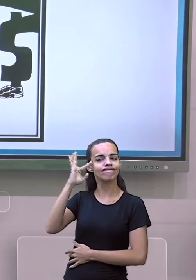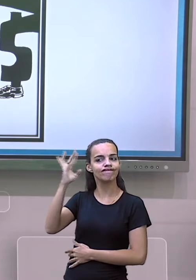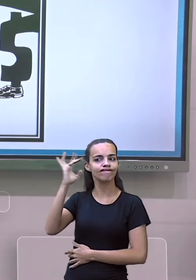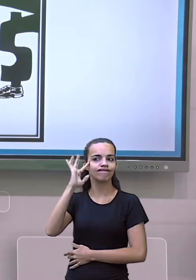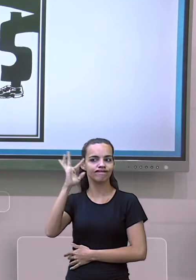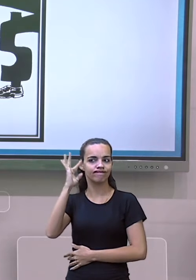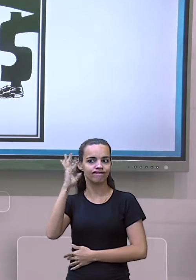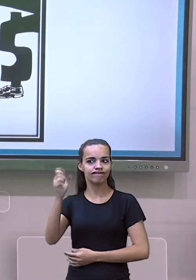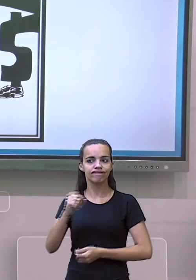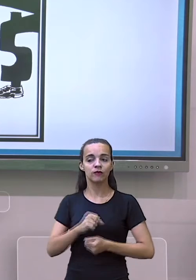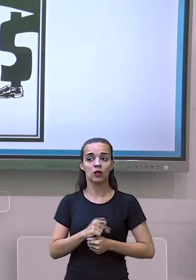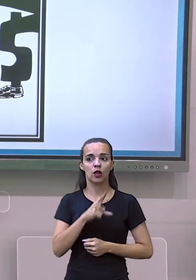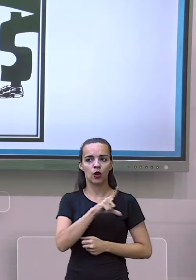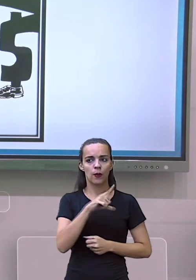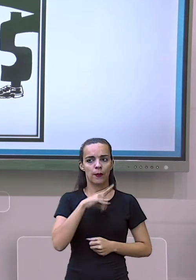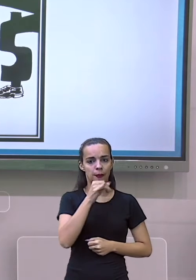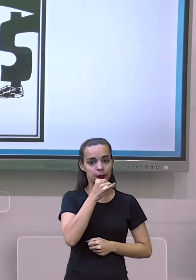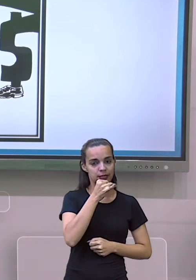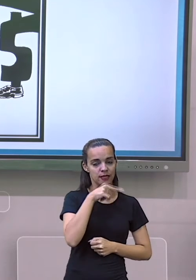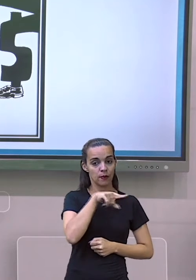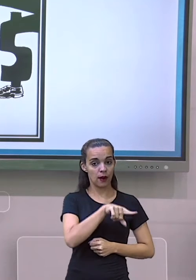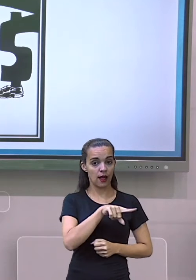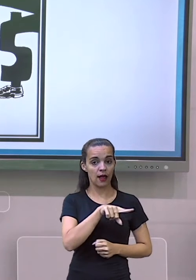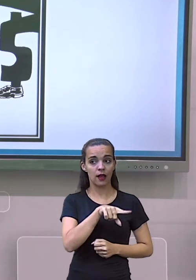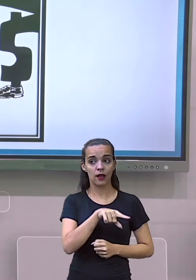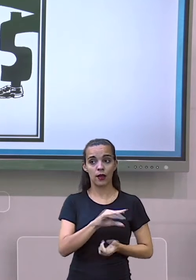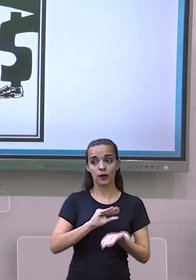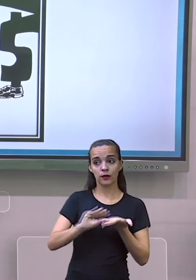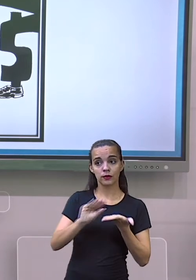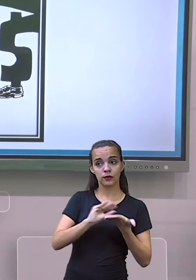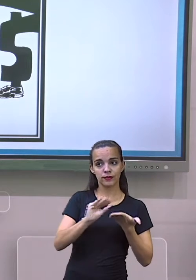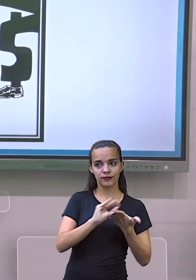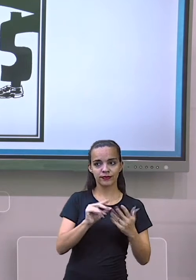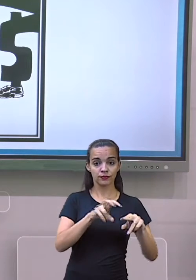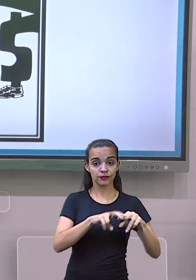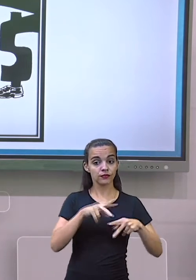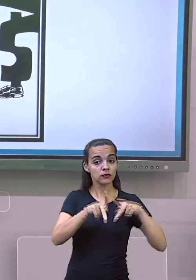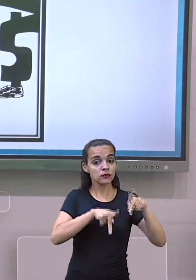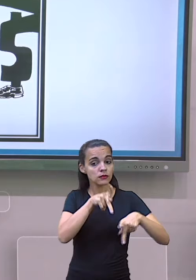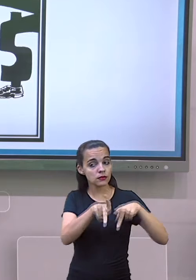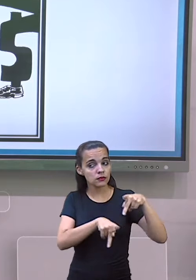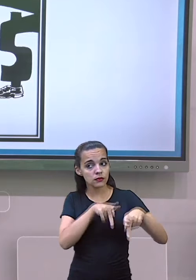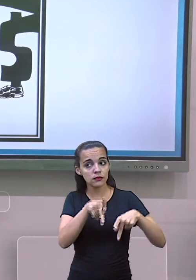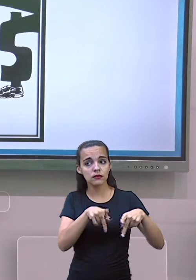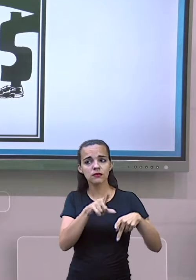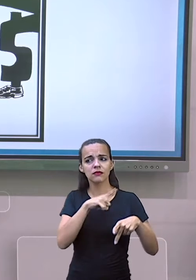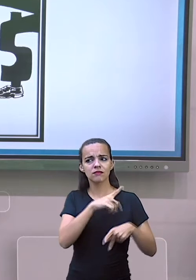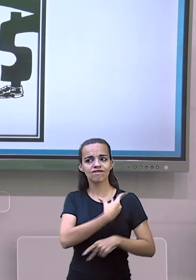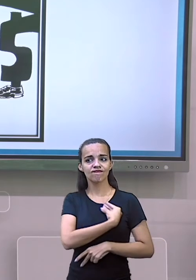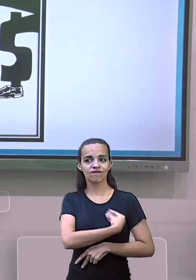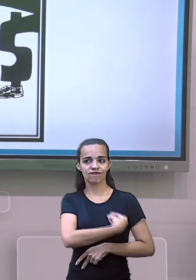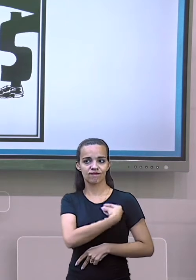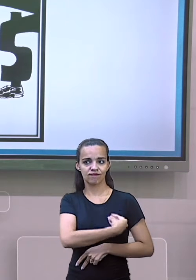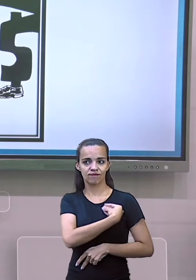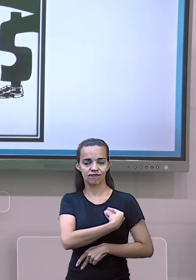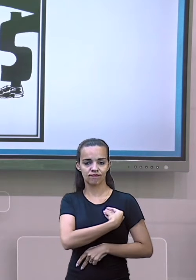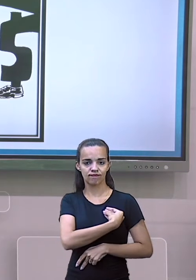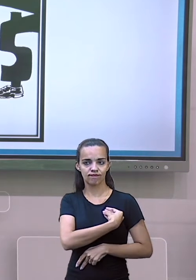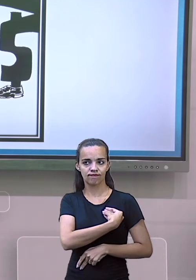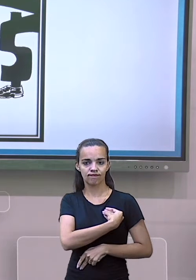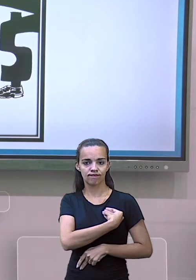um capitalismo selvagem, onde a população vive aos